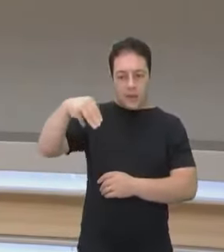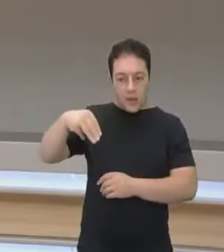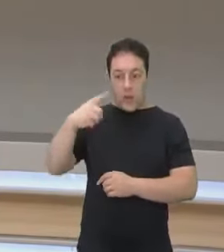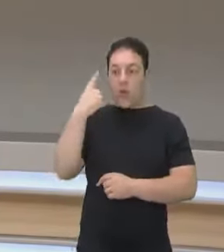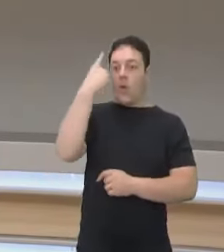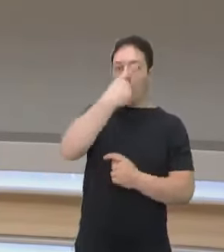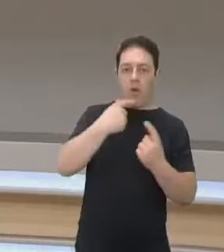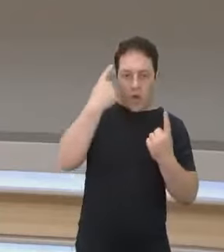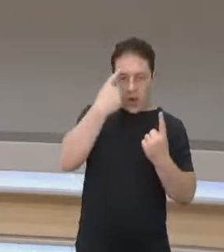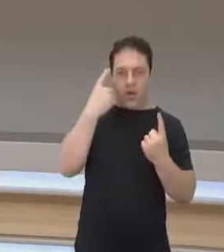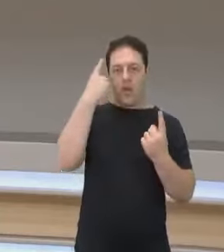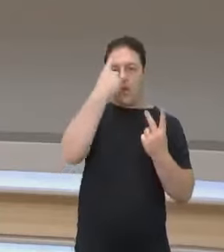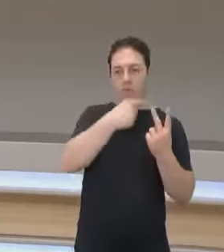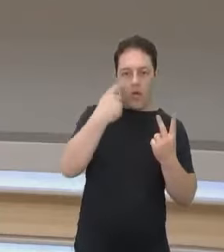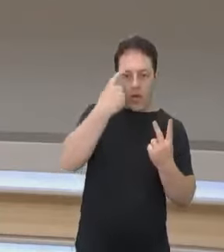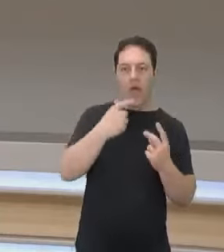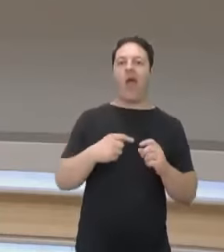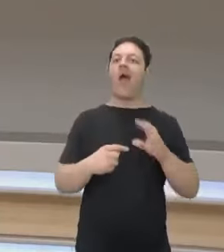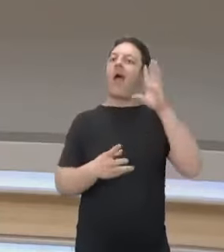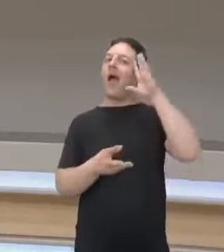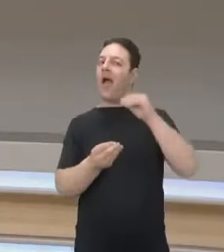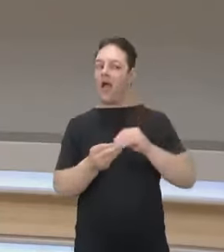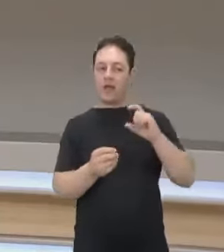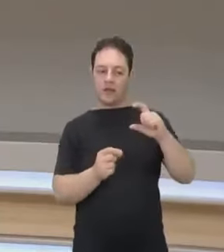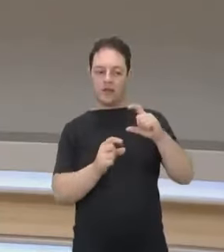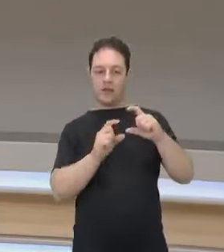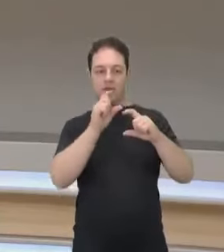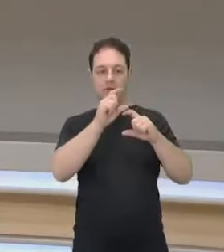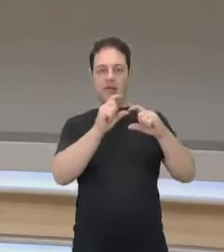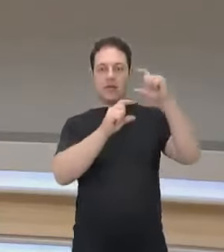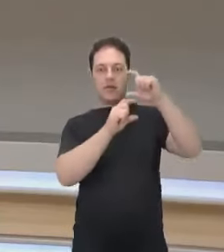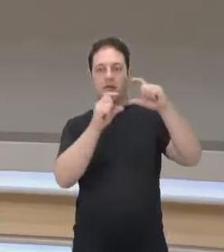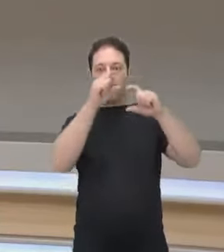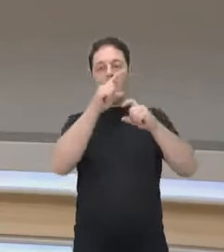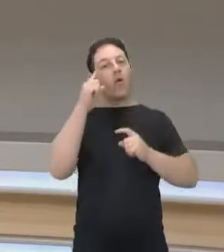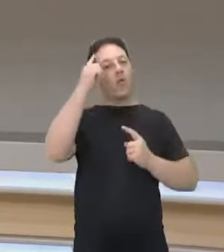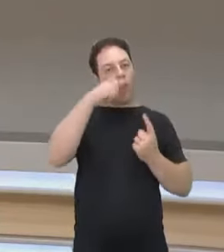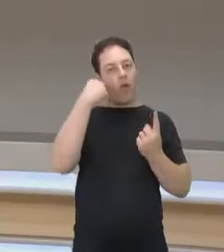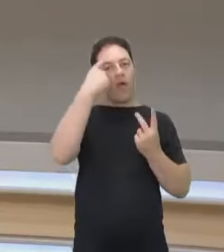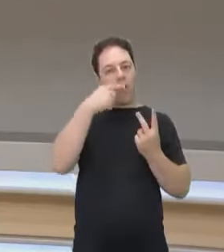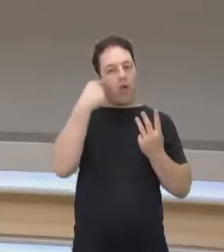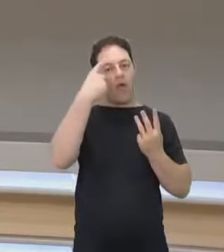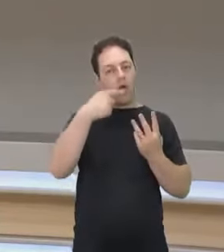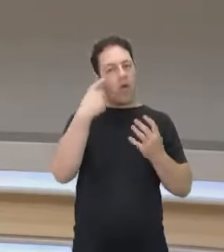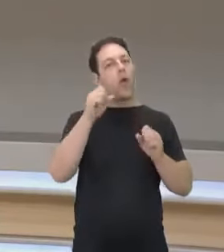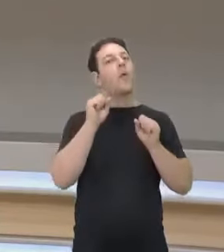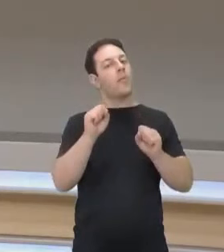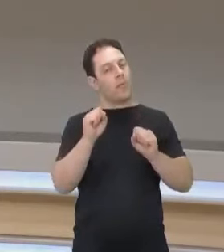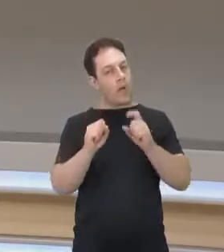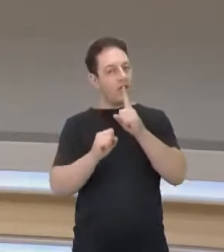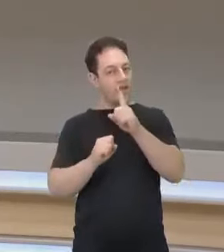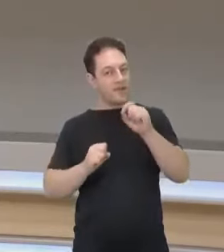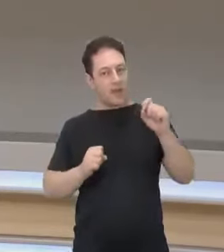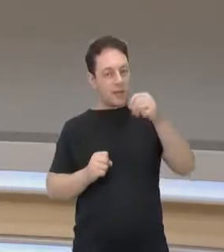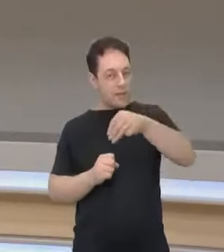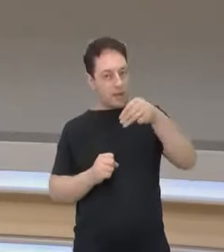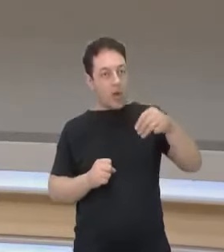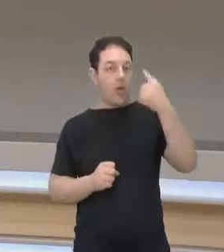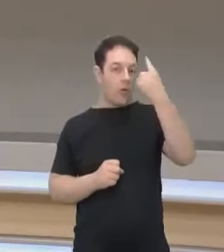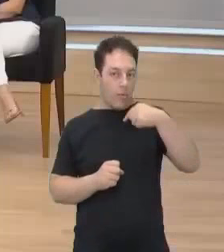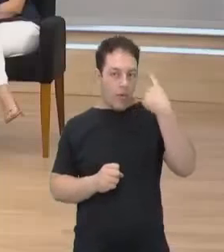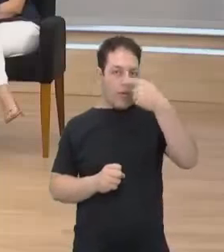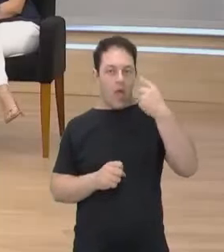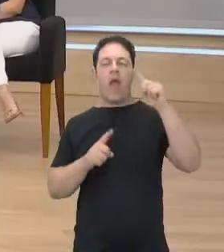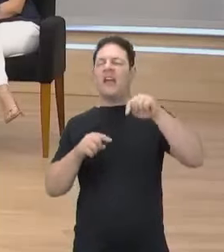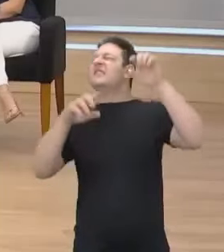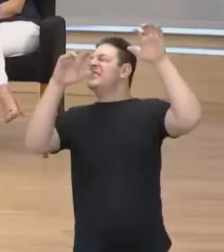hora, opa, aí eu já trouxe esse fator tempo, eu já posso dizer que 100 milímetros por hora é uma